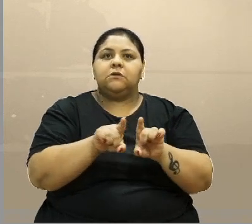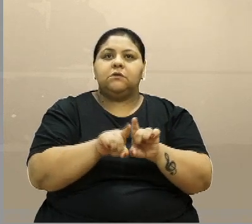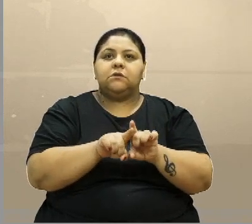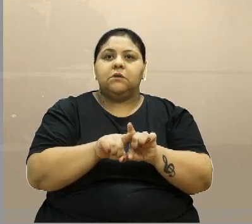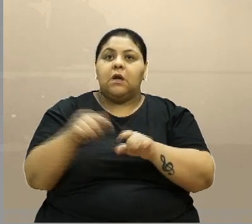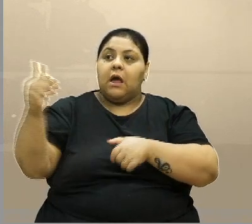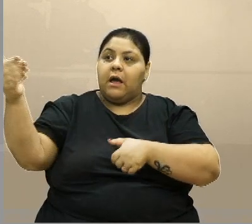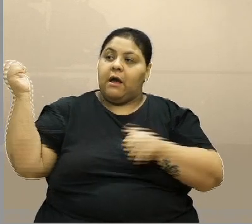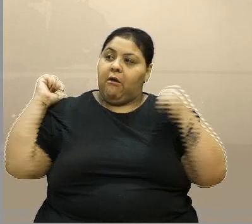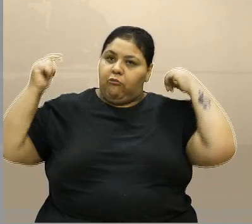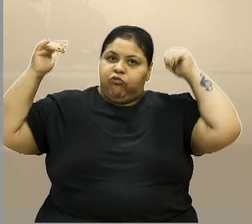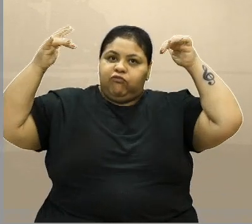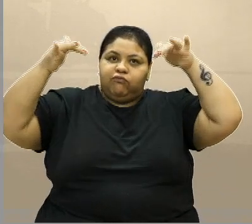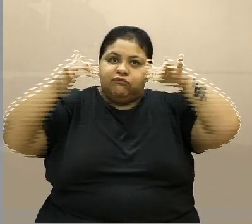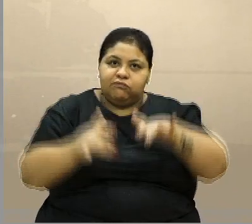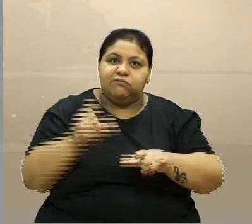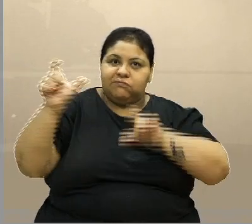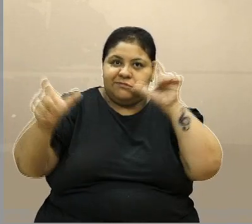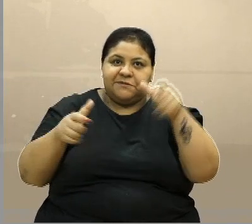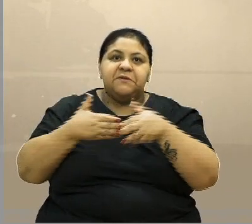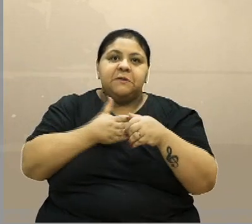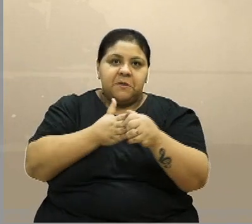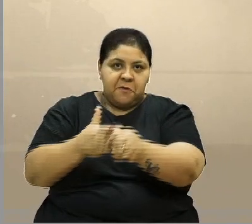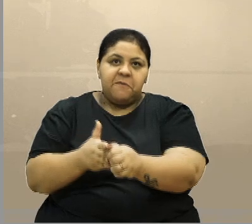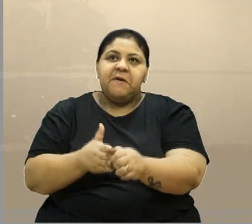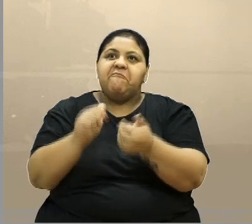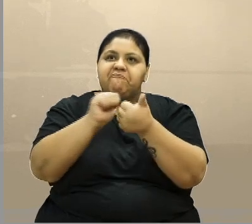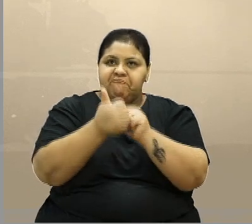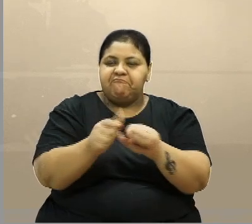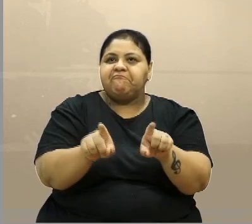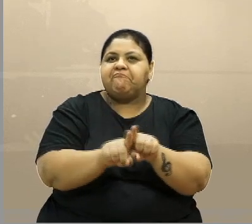turistas que virão para acompanhar essa competição.